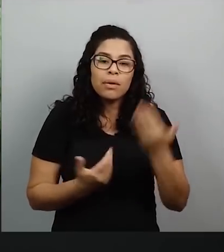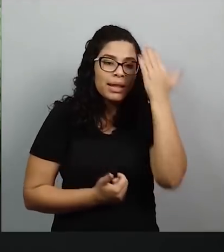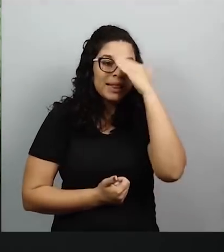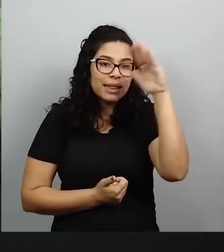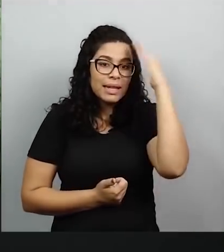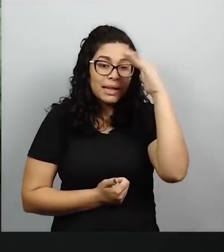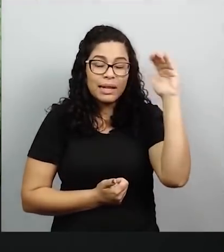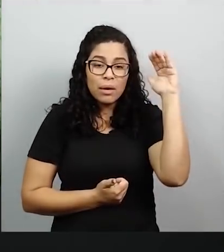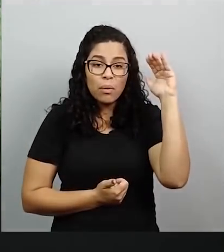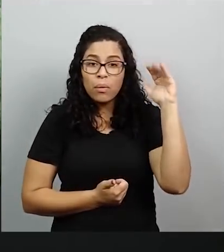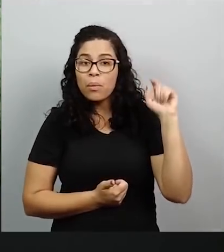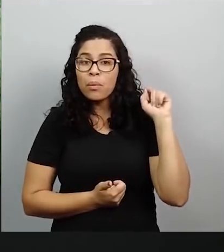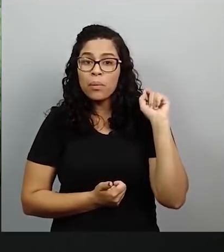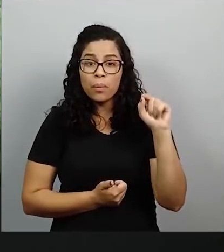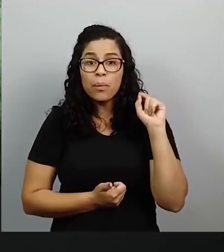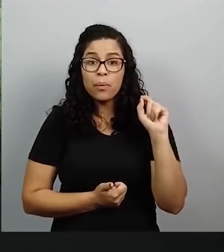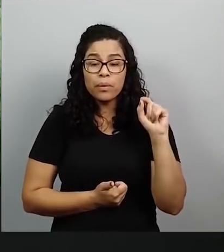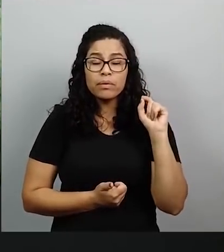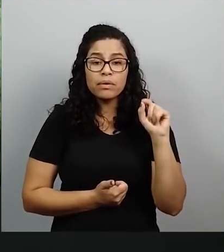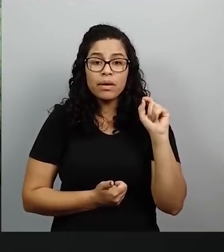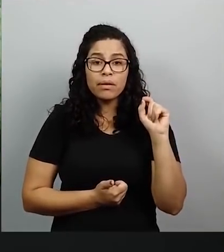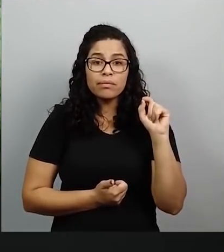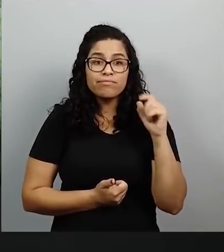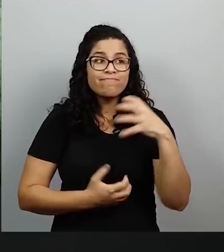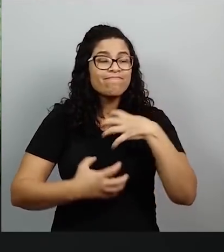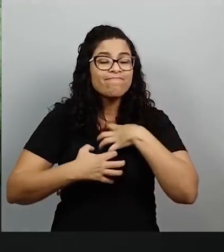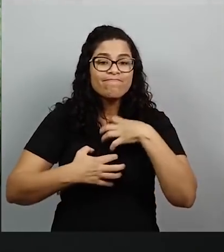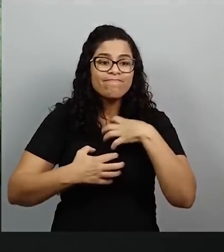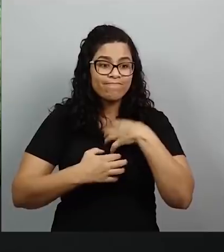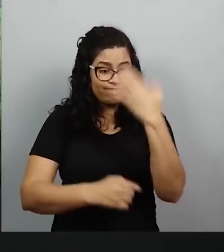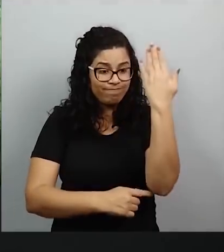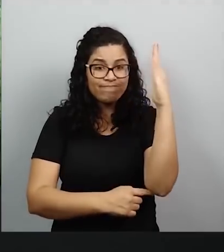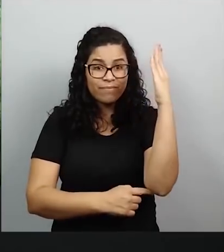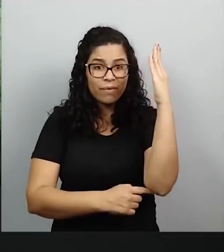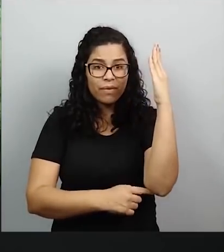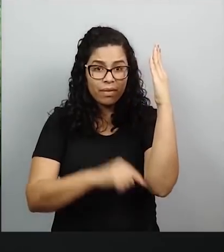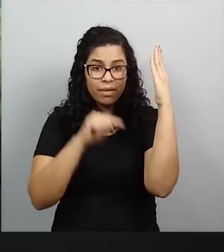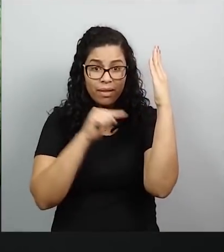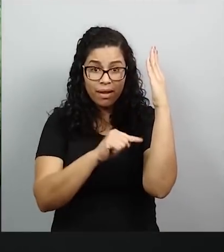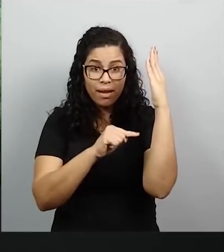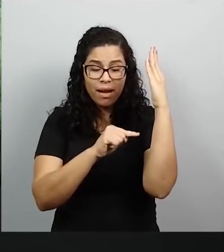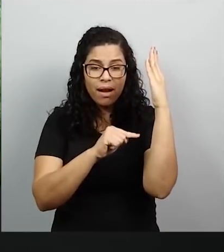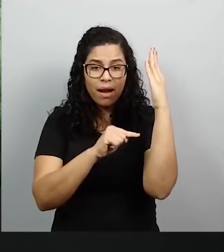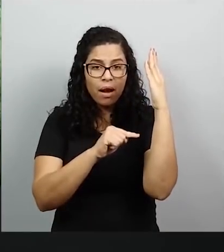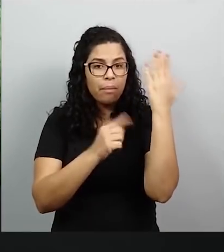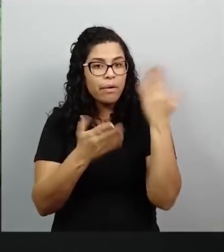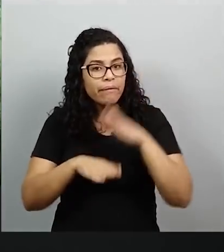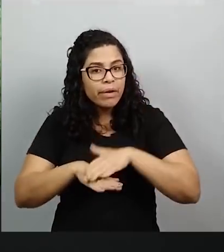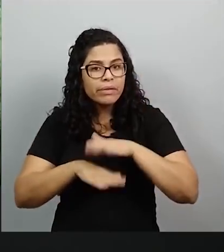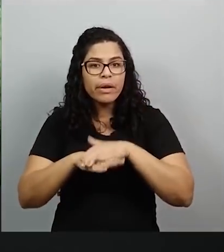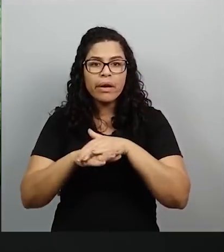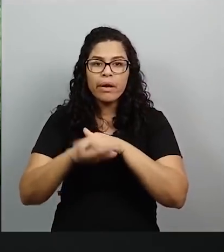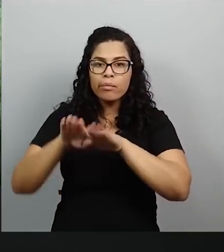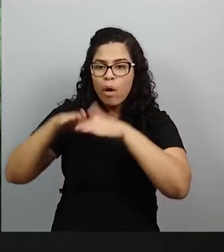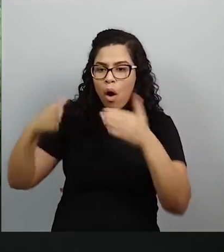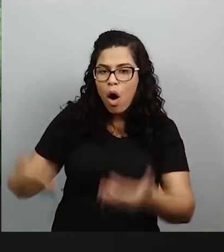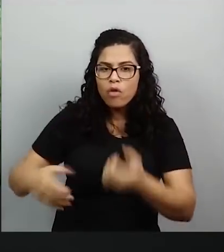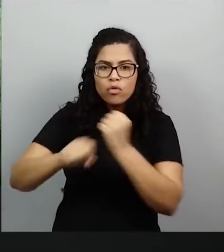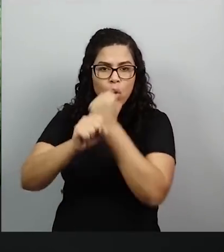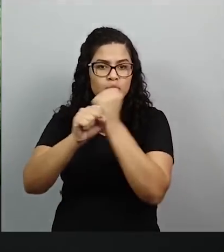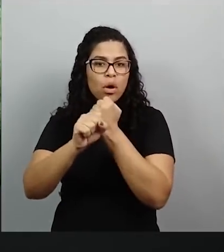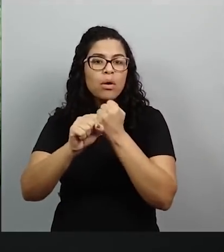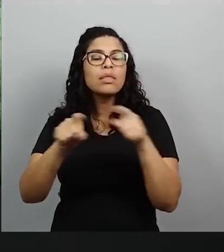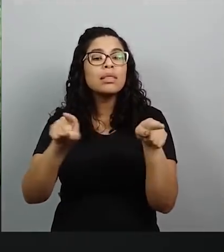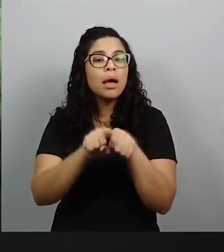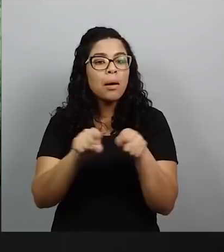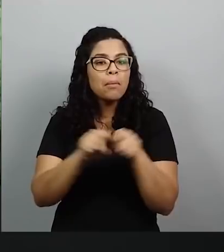eles entendiam que essa madeira, ela, além de servir para móveis, para